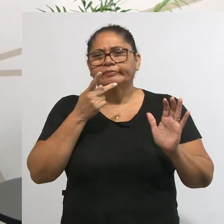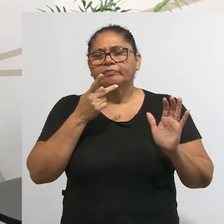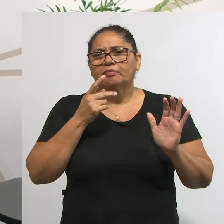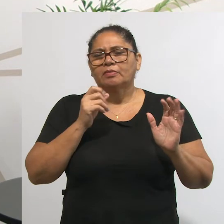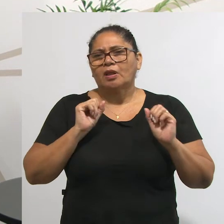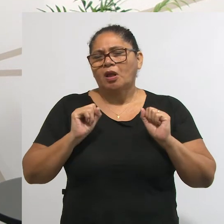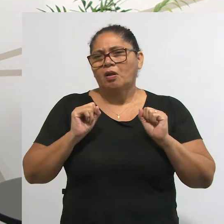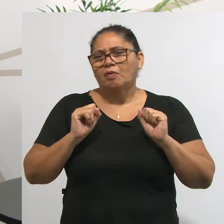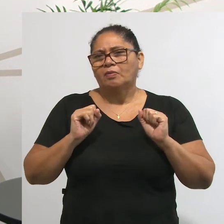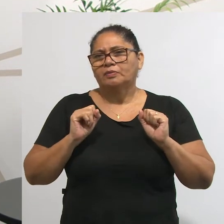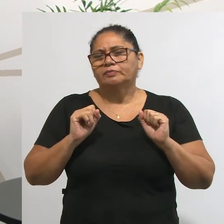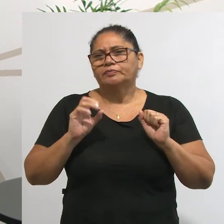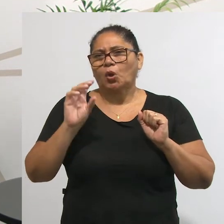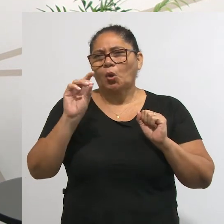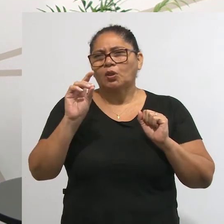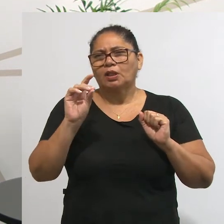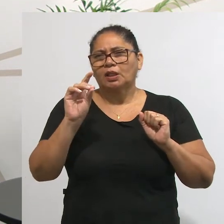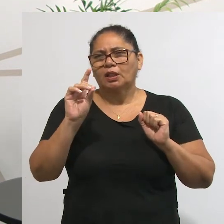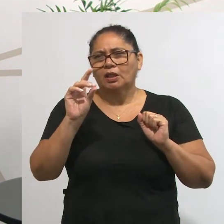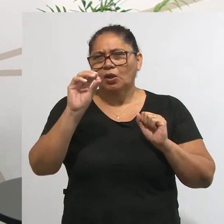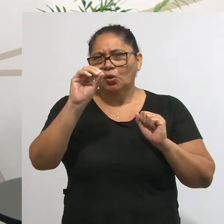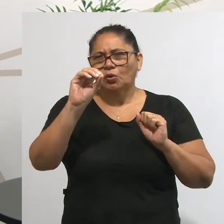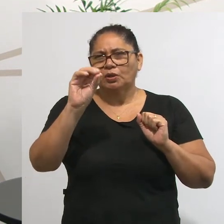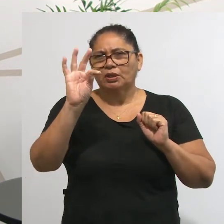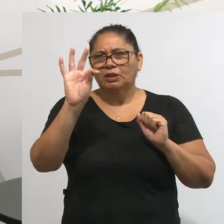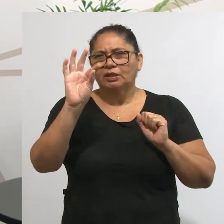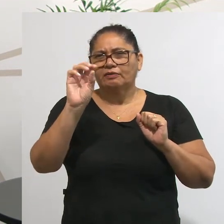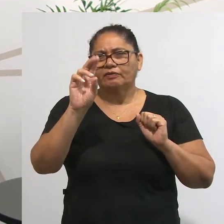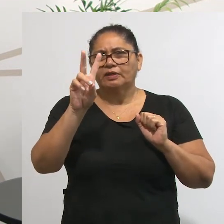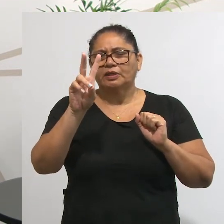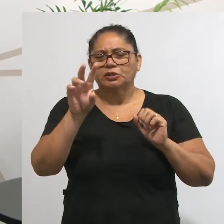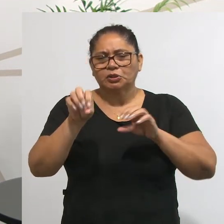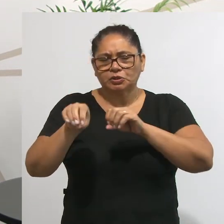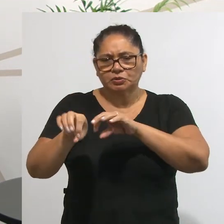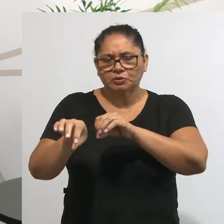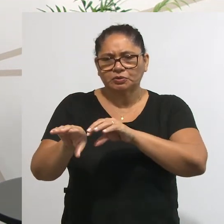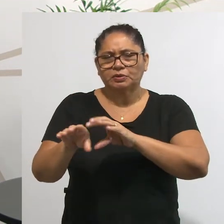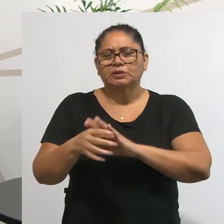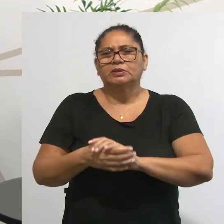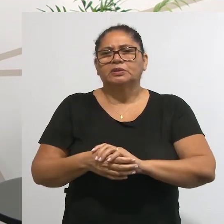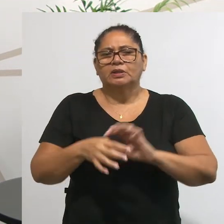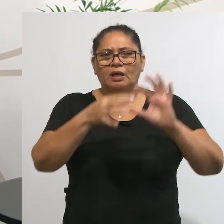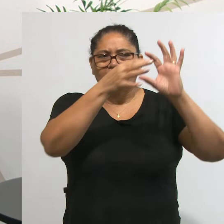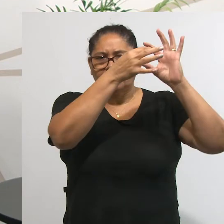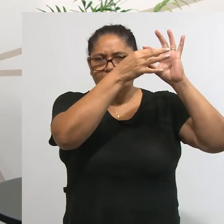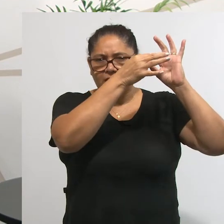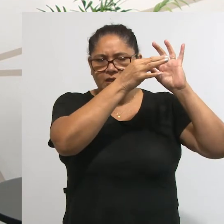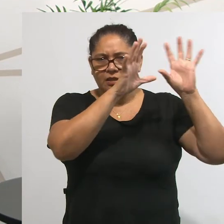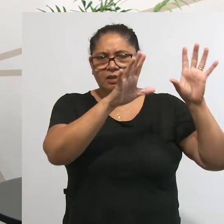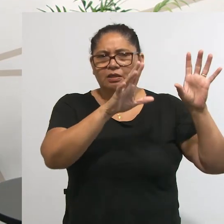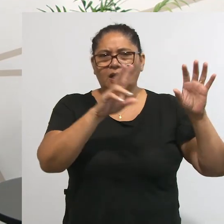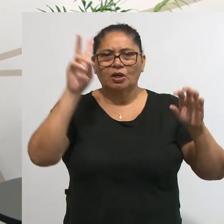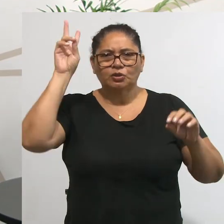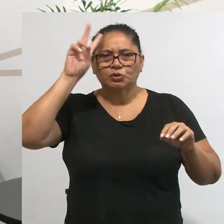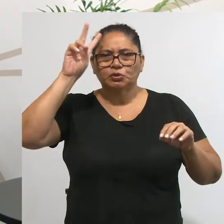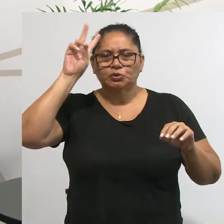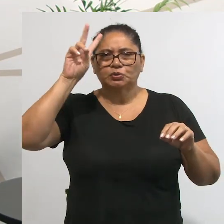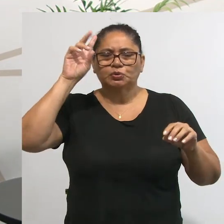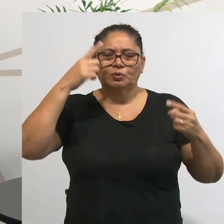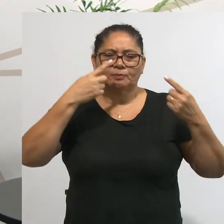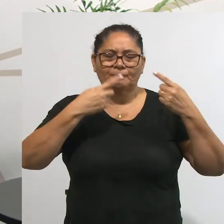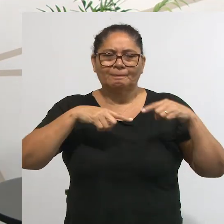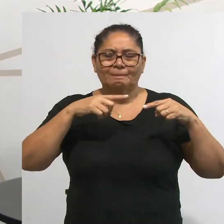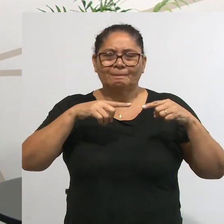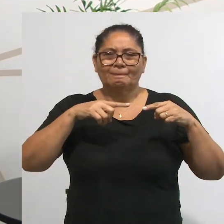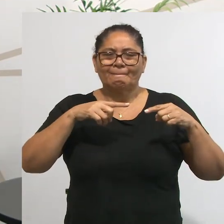para vocês, que é de Saviani. Ele faz um paralelo entre a educação libertadora e a histórico-crítica, que